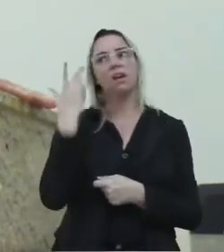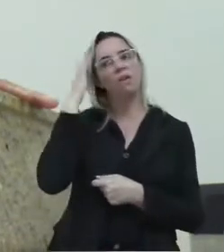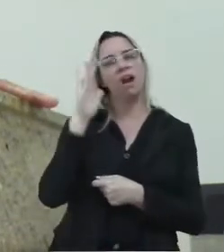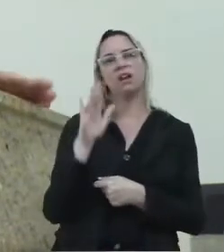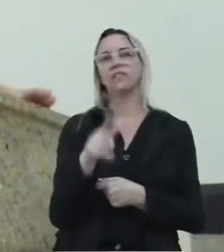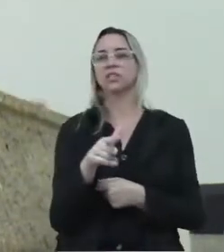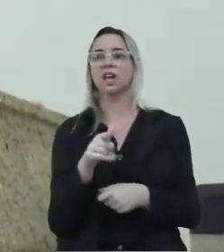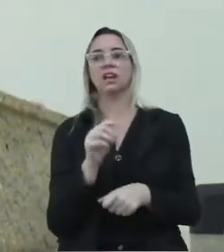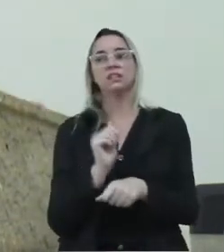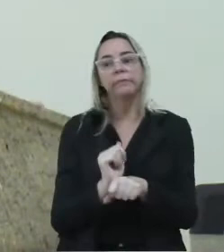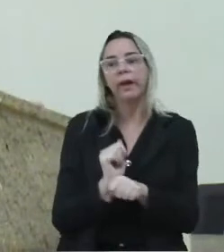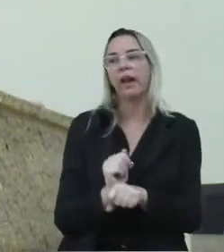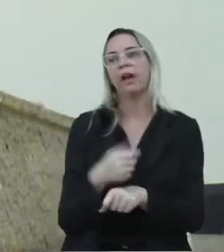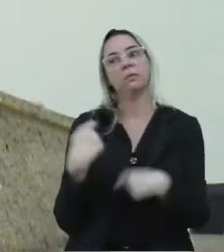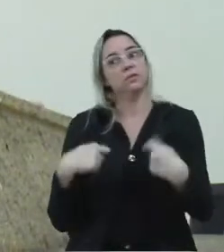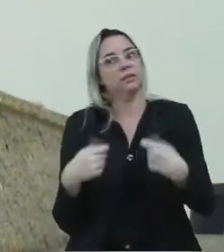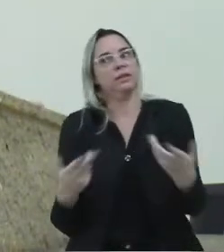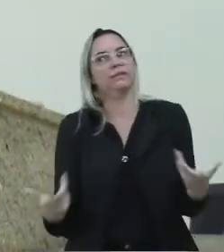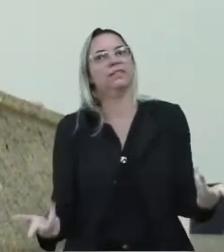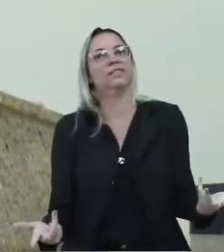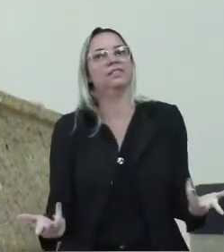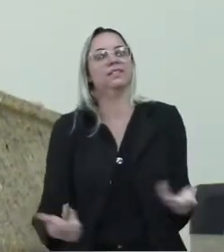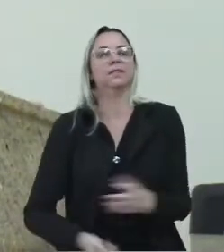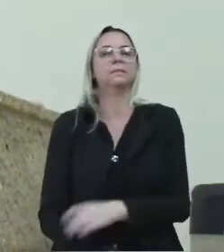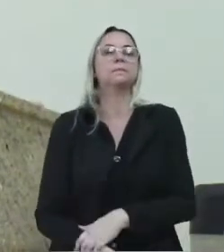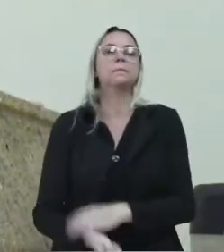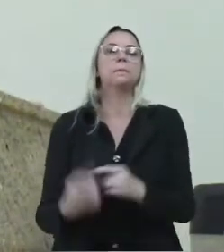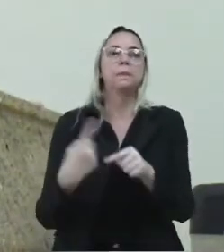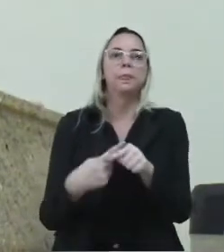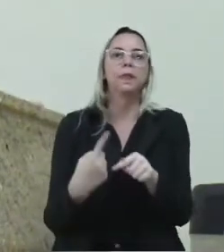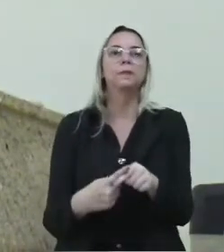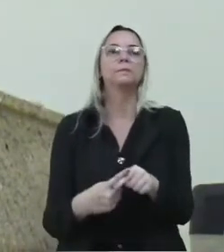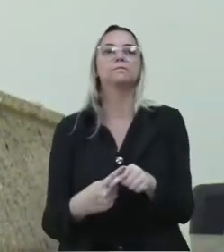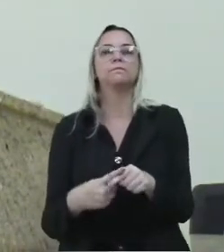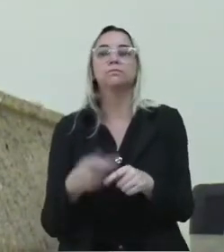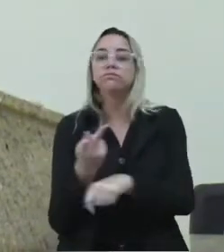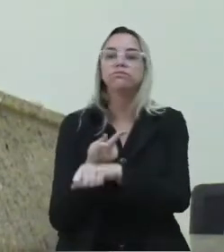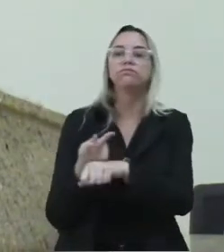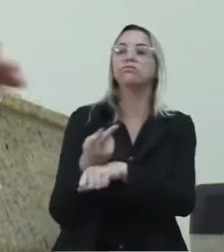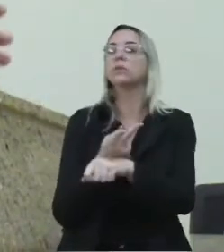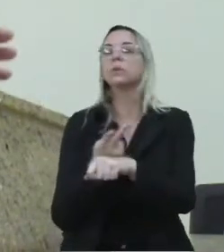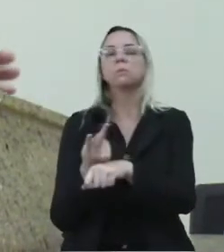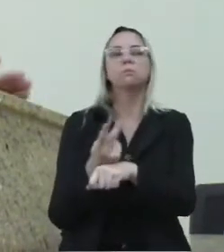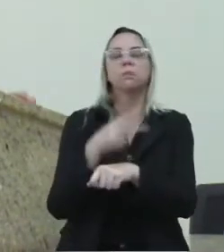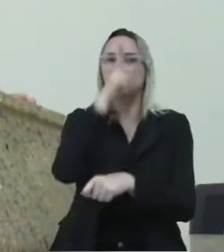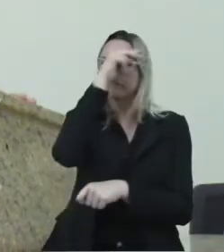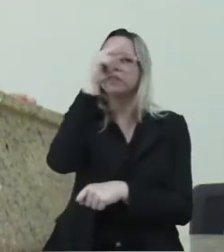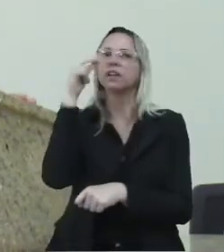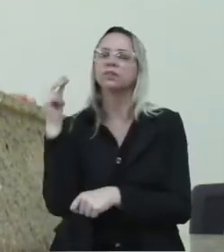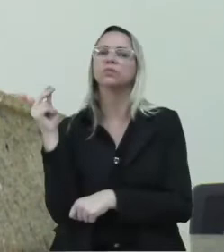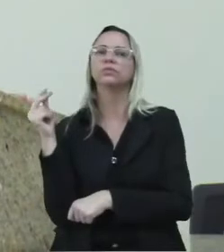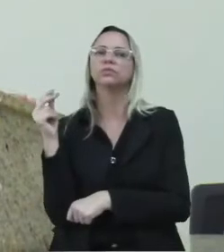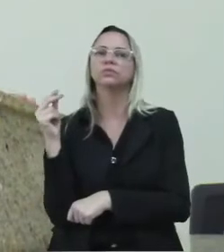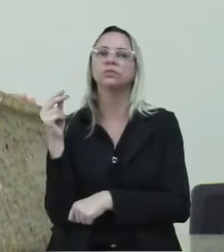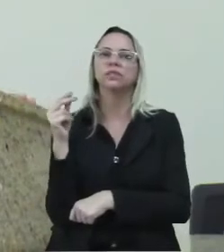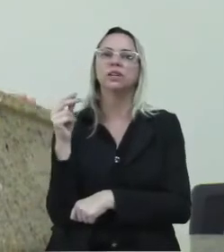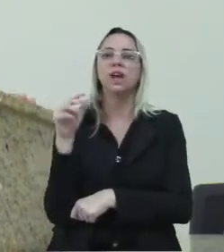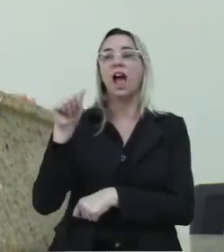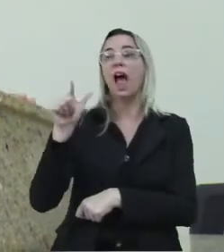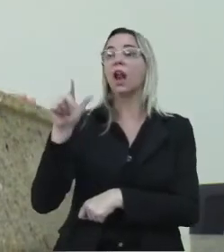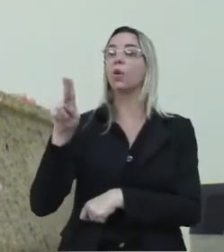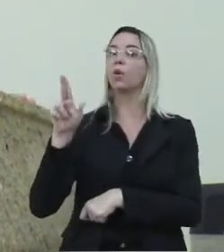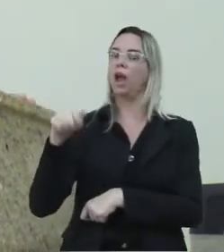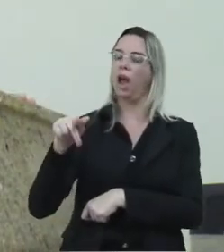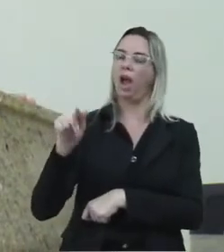ter esperado mais, porque quando a Vossa Excelência falou, eu procurei o prefeito, foi uma casa que foi alugada para segurar o